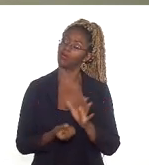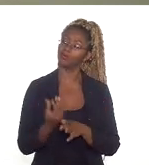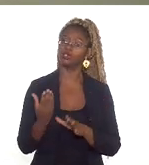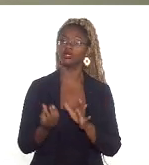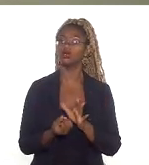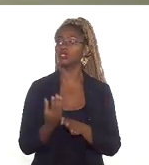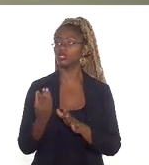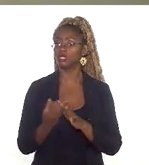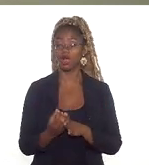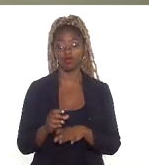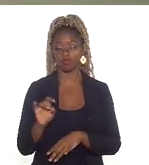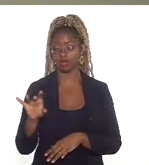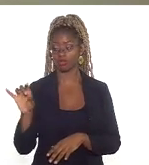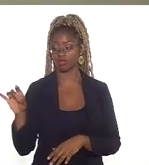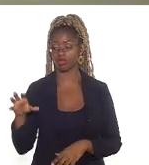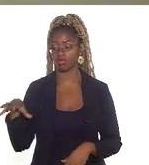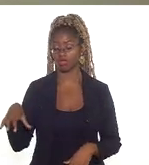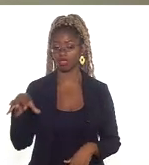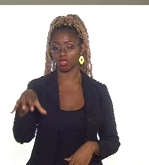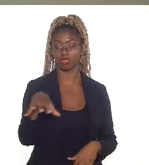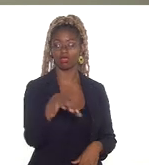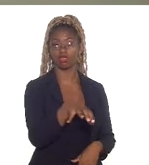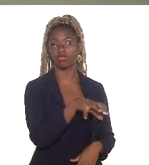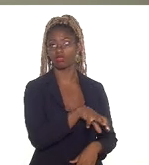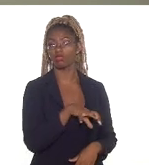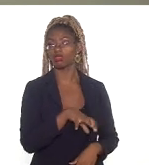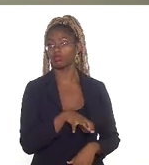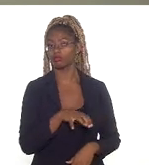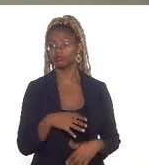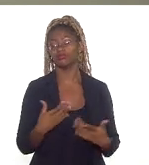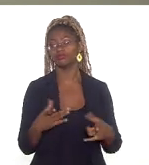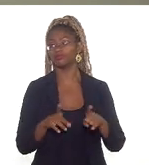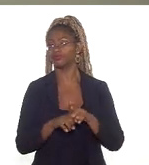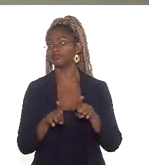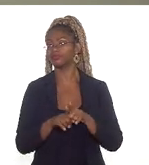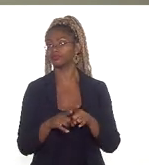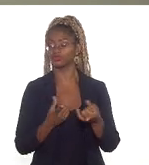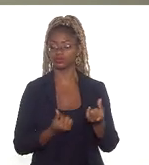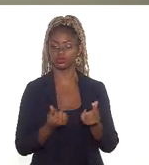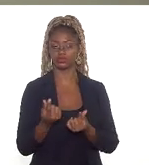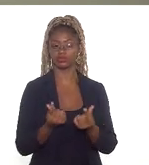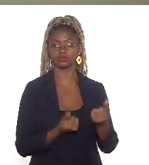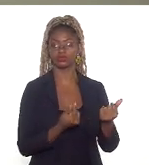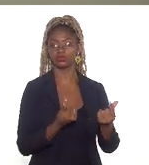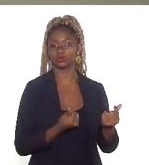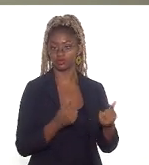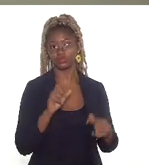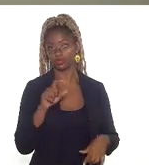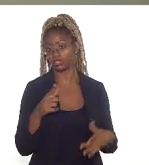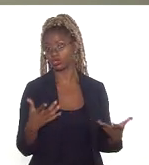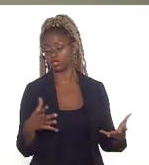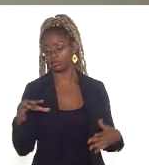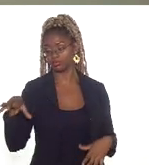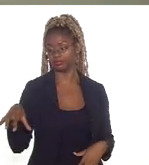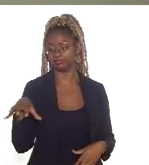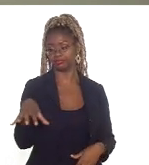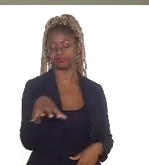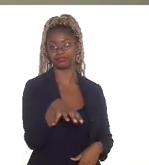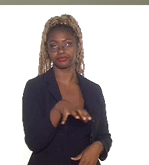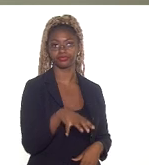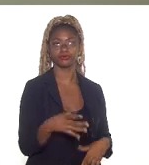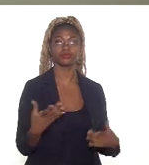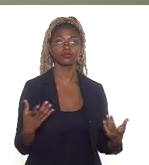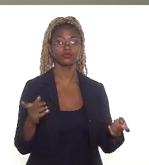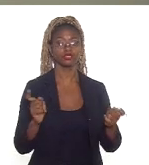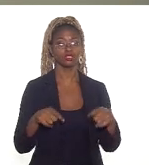são por campo. E, por via de consequência, a renda bruta também é por campo. Então, a gente tem condição de saber